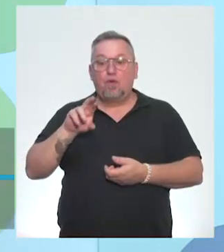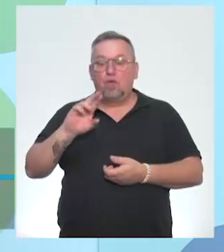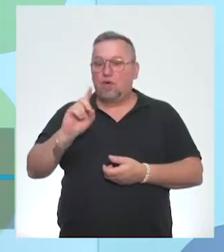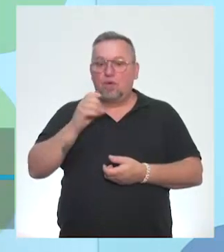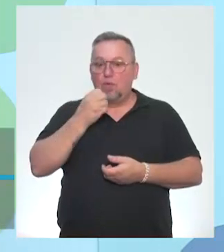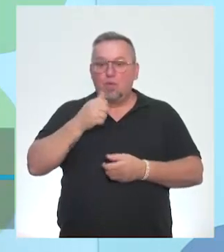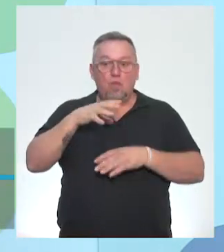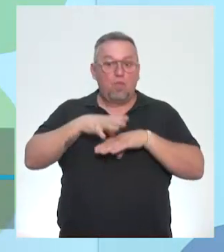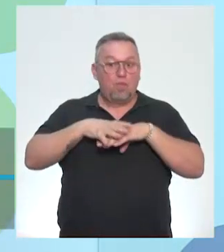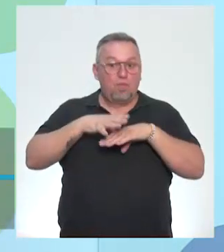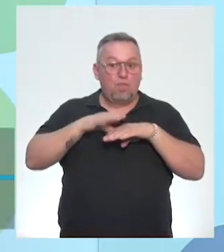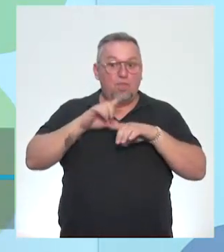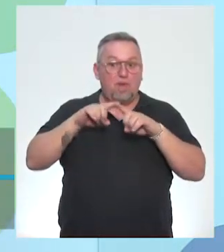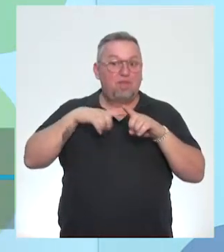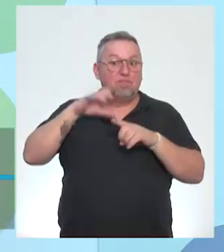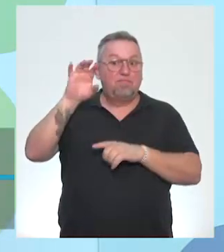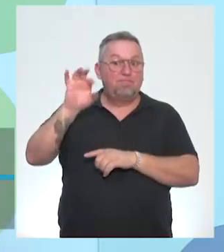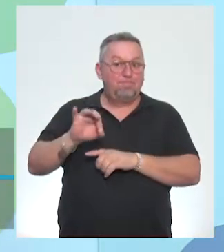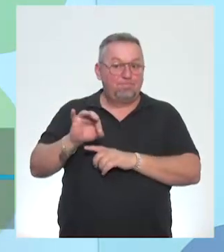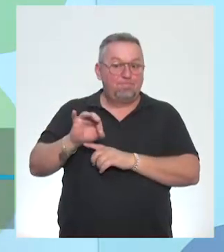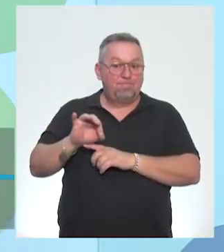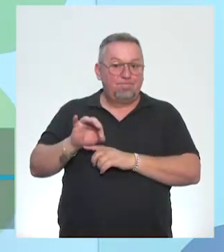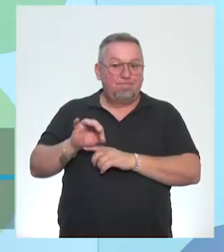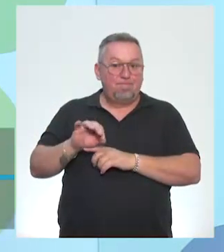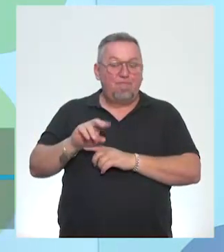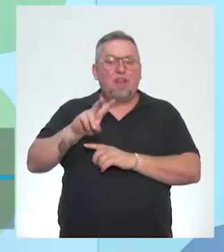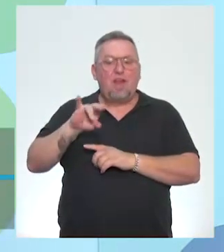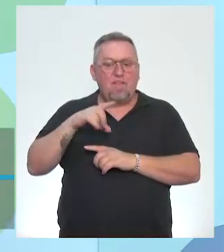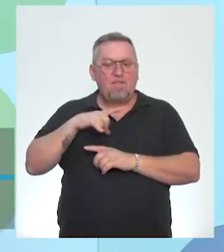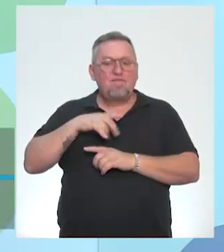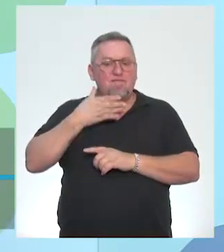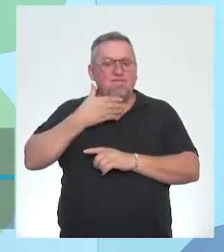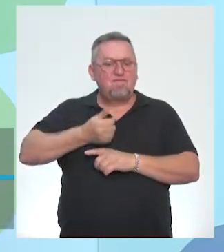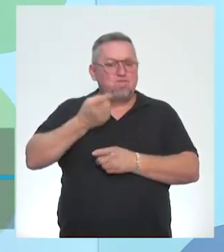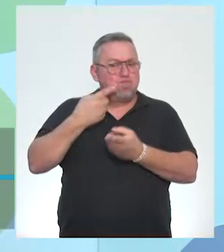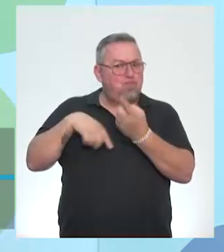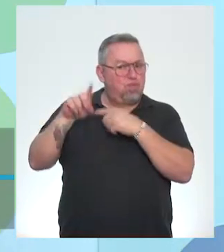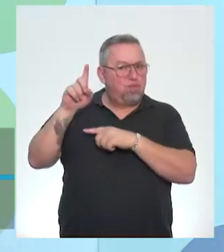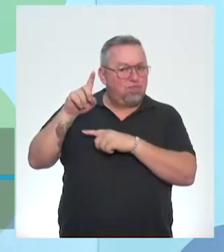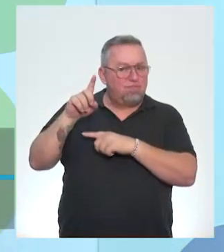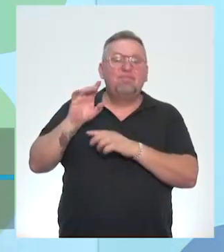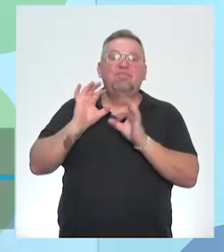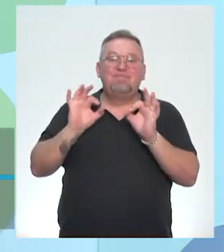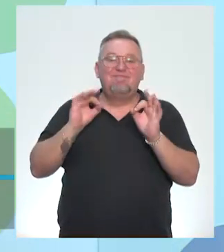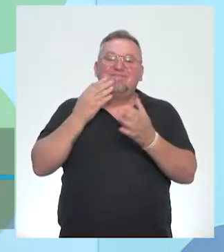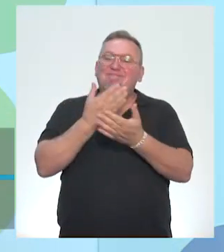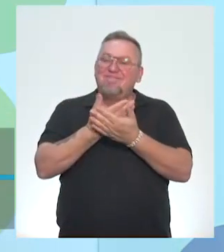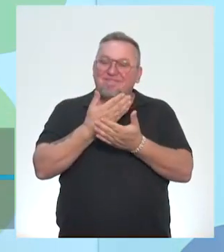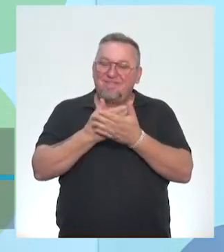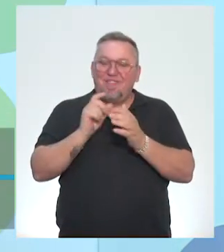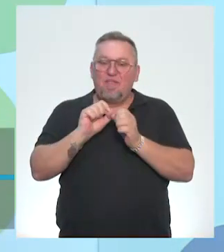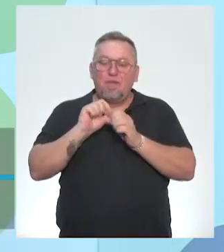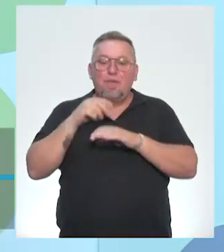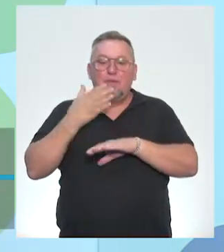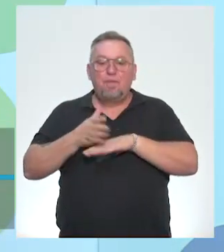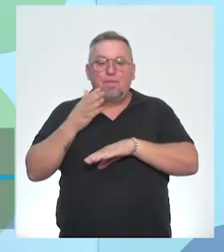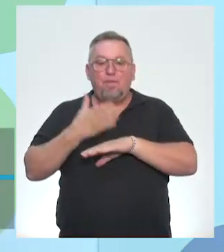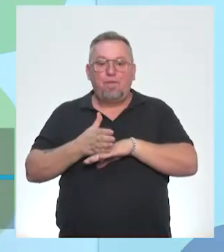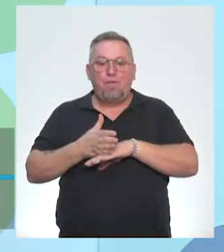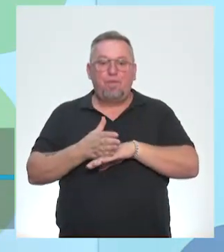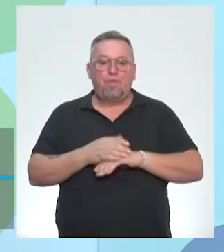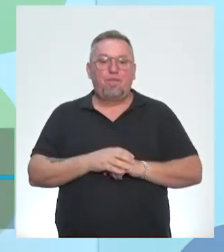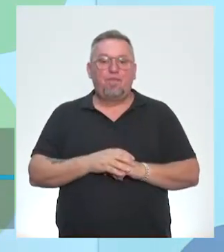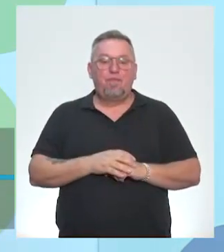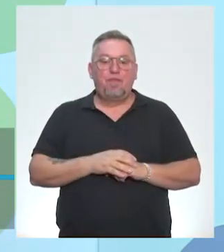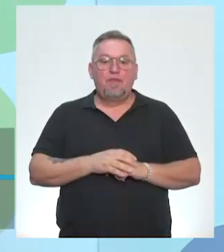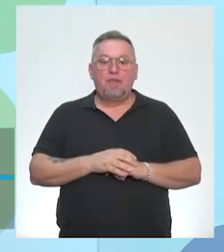bom de matemática, mas ele tem certeza que ele vai ficar fera. Isso mesmo. João. Basta a gente estudar, né? Fazer um pouquinho de treino, não pode